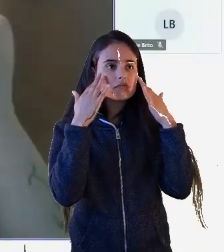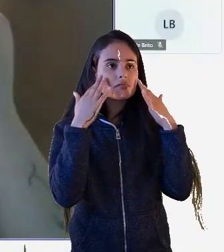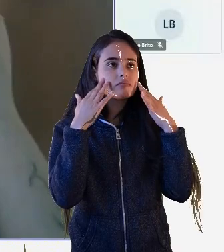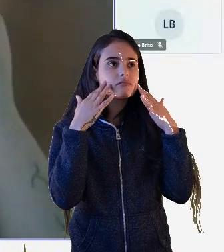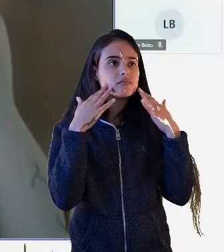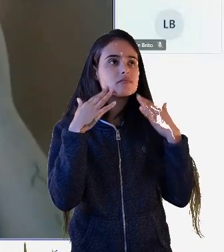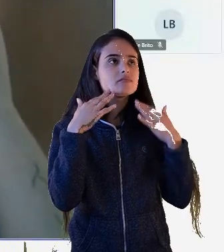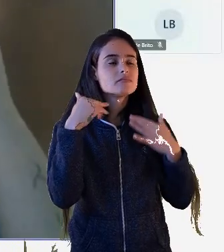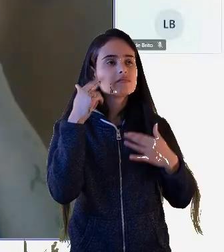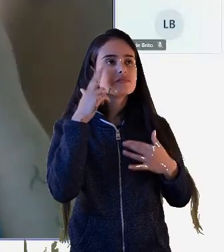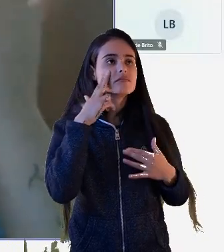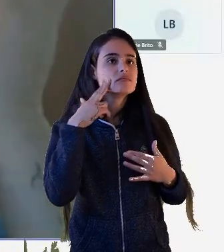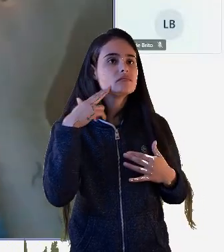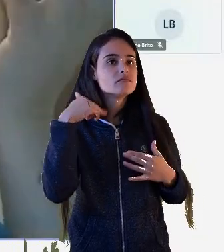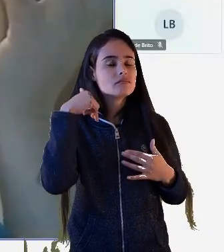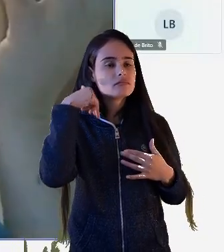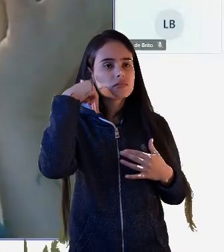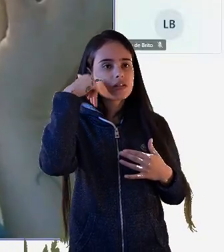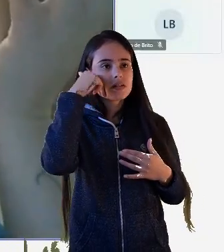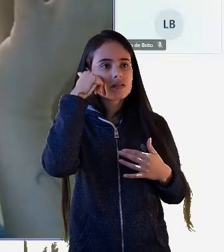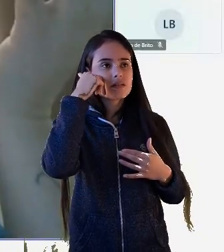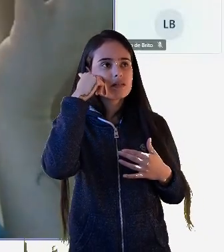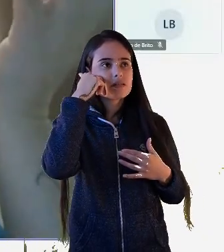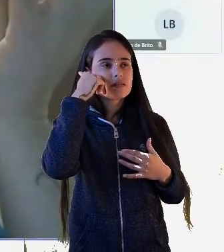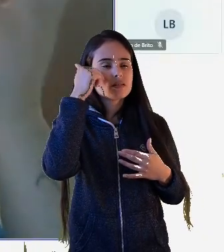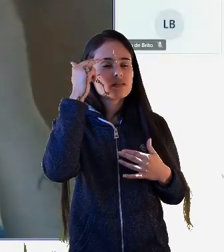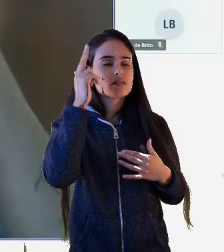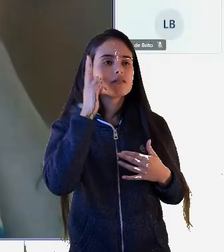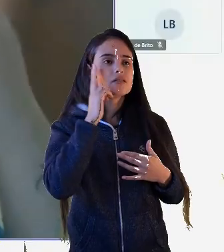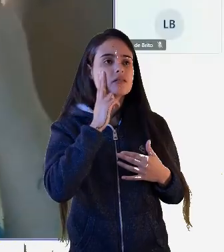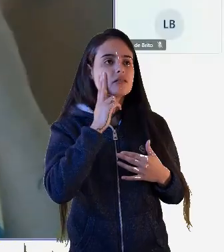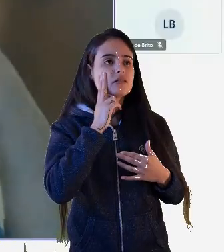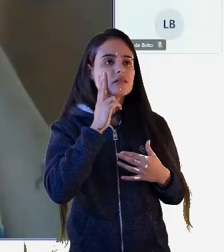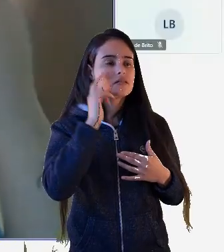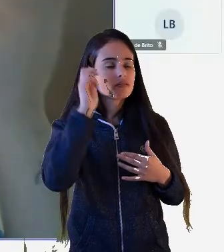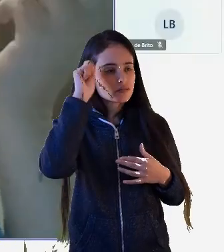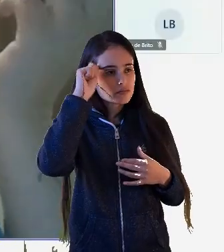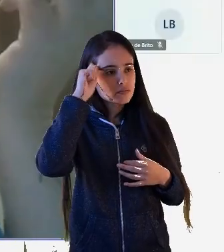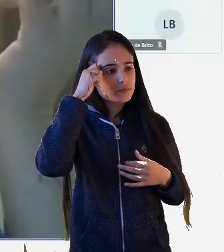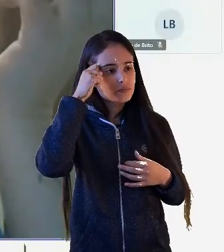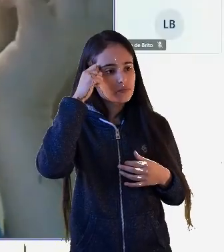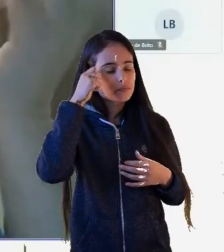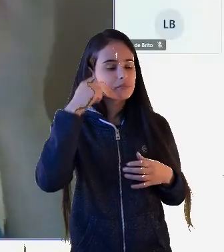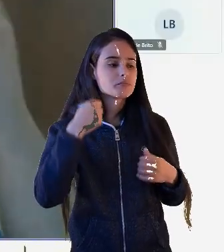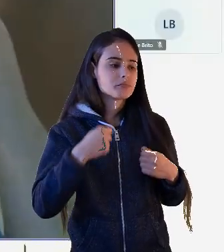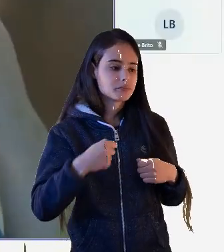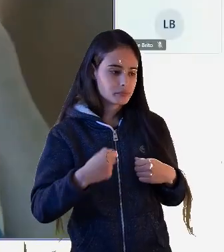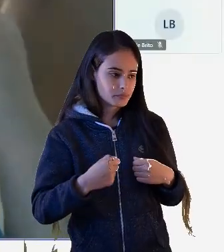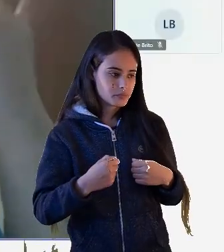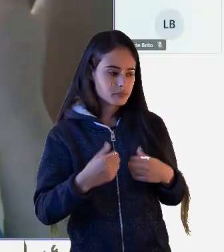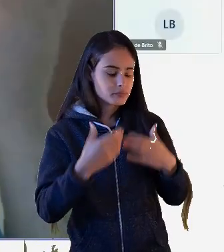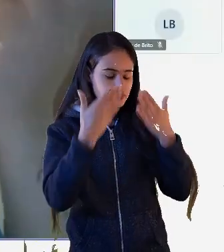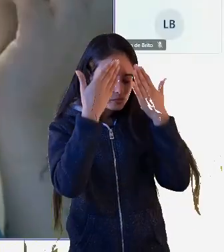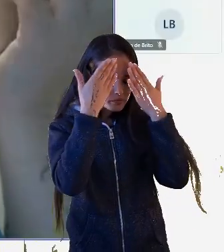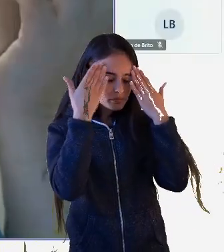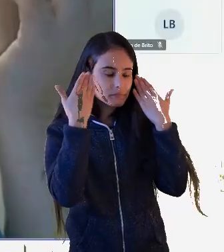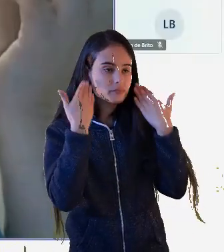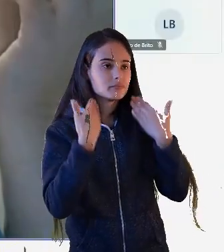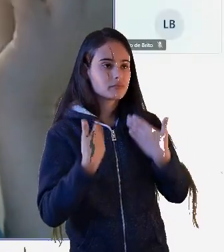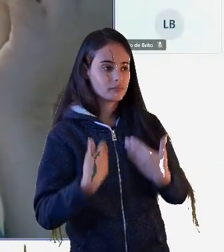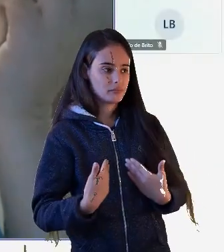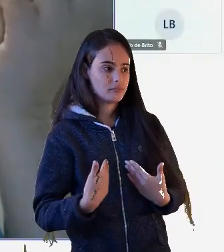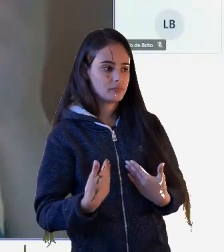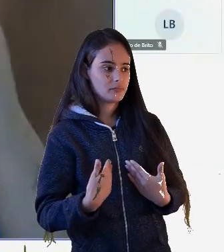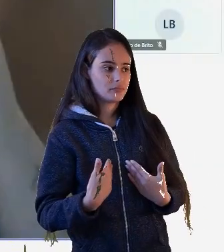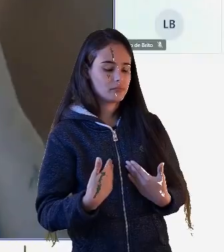né? Ninguém nunca me parou no supermercado para revistar minha bolsa, nenhum segurança nunca me